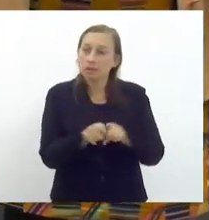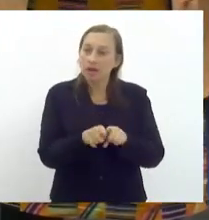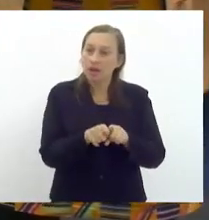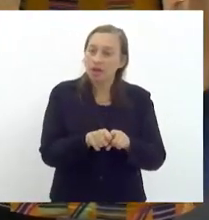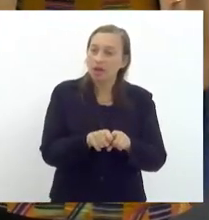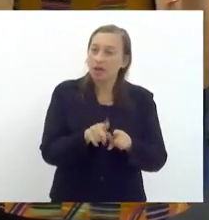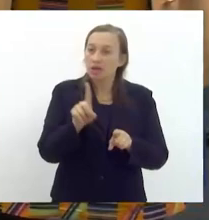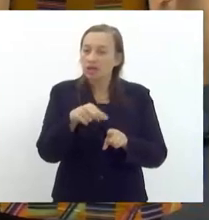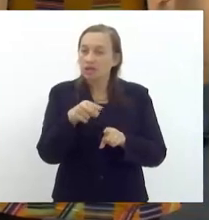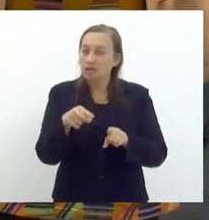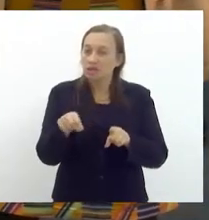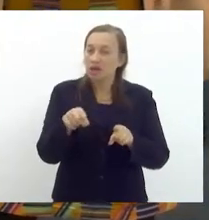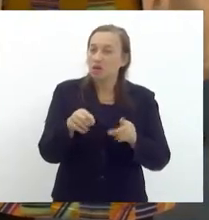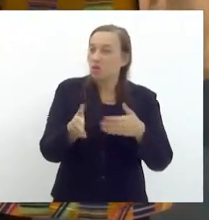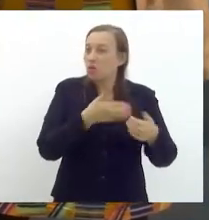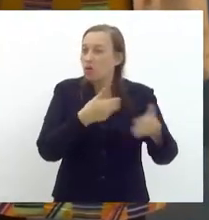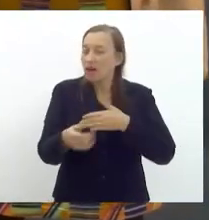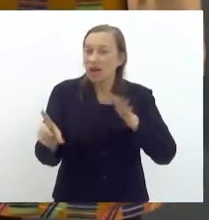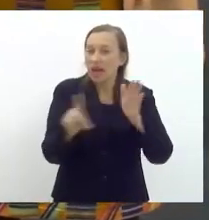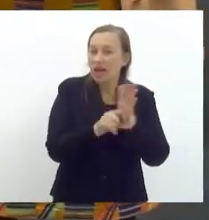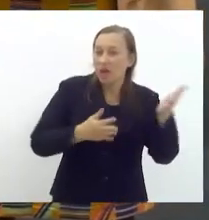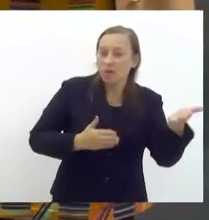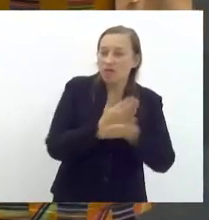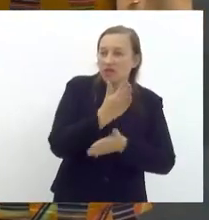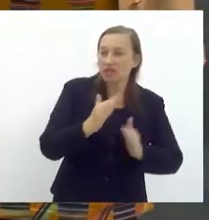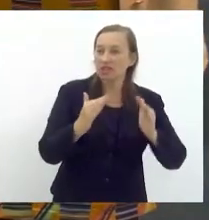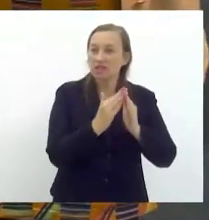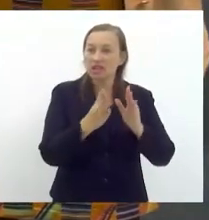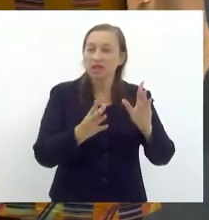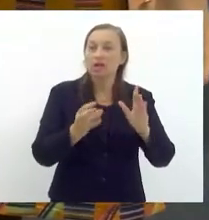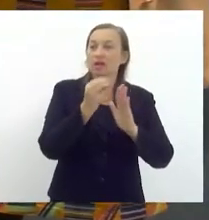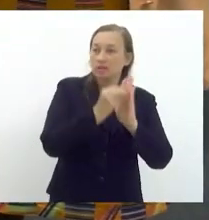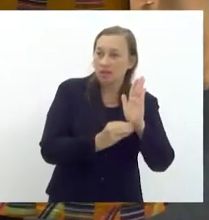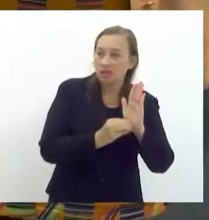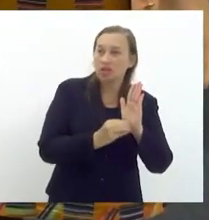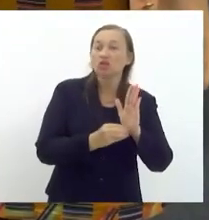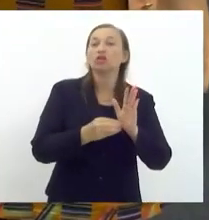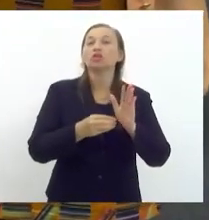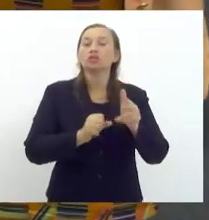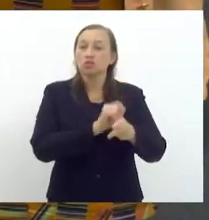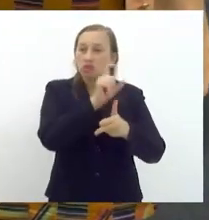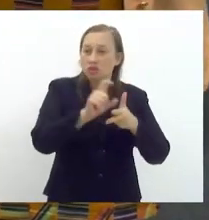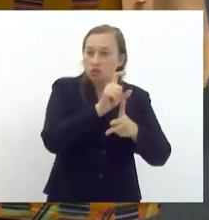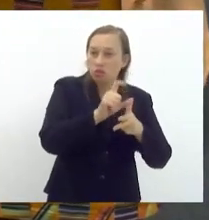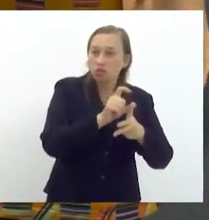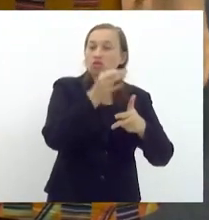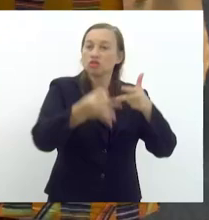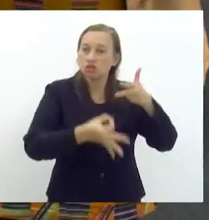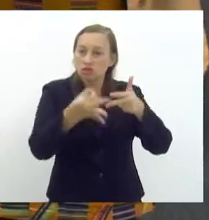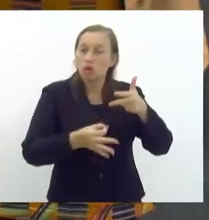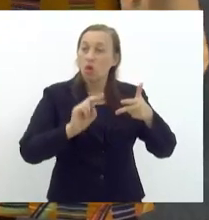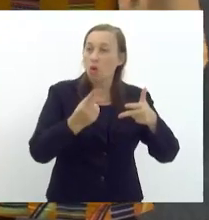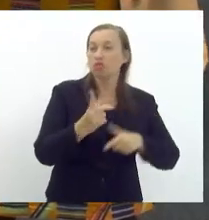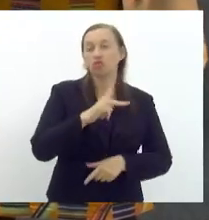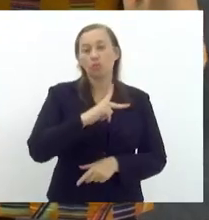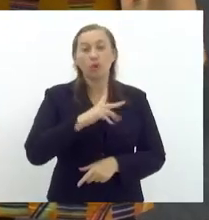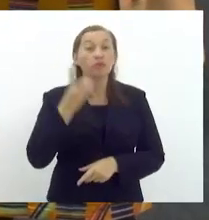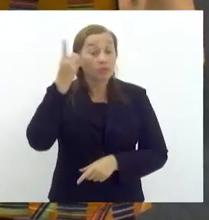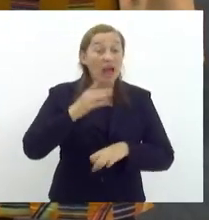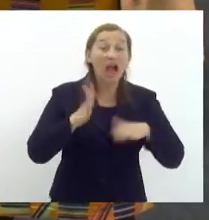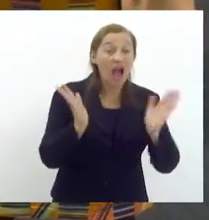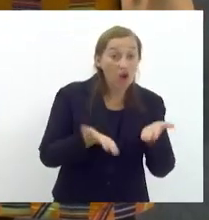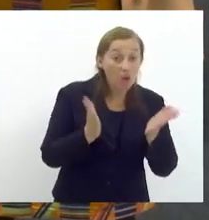qualquer lei aprovada nessa casa seja ela mensagem do executivo do Judiciário ou autoria do próprio Deputado agora